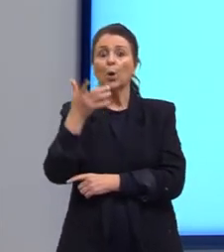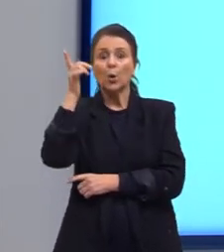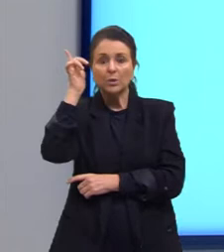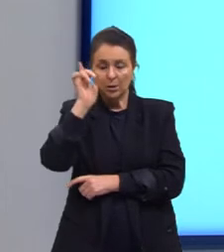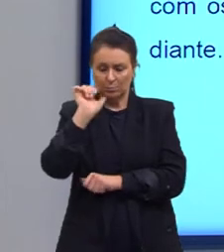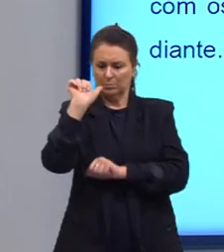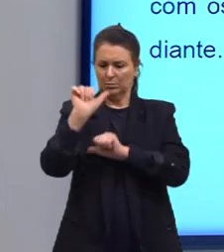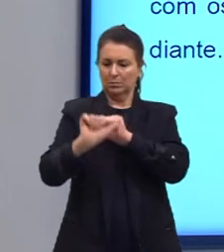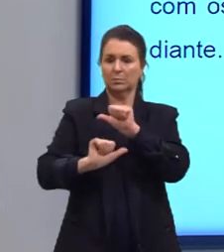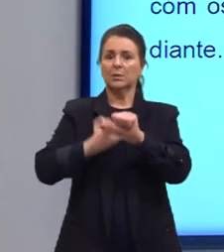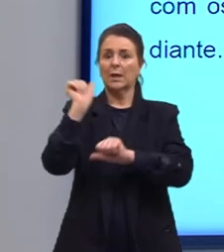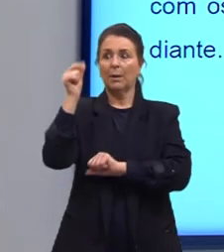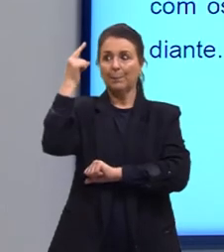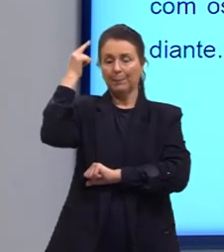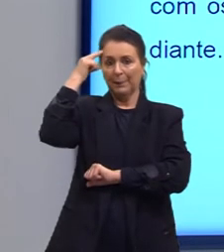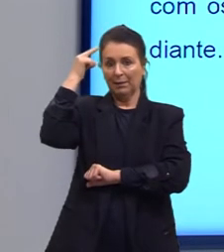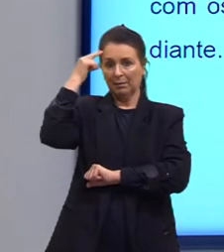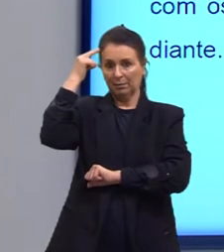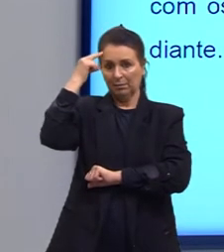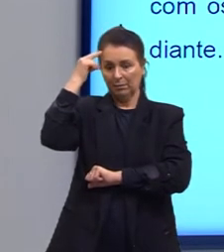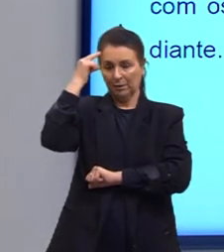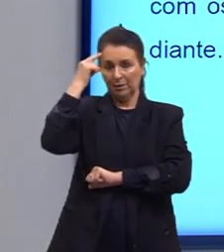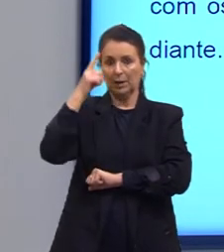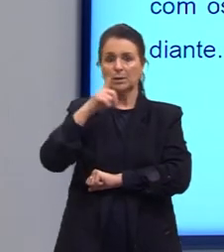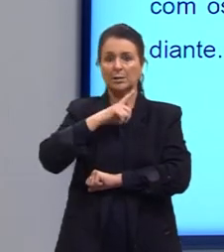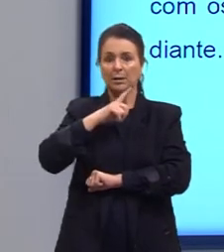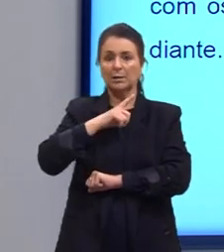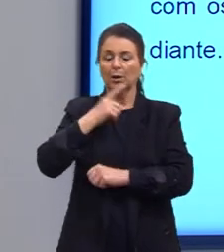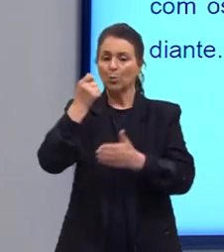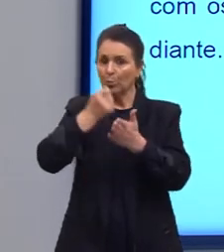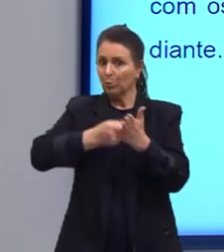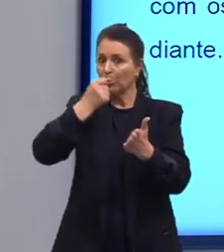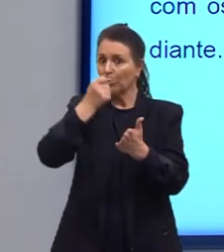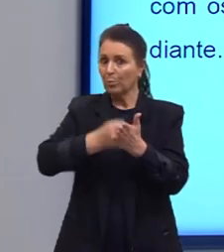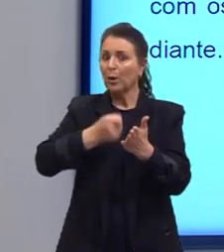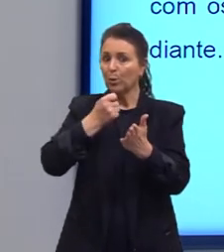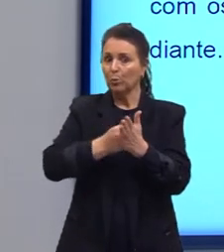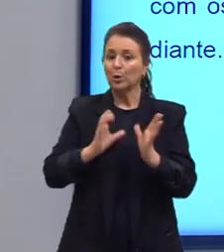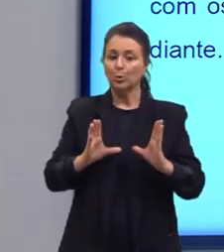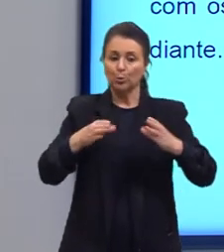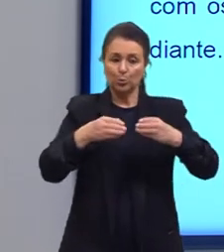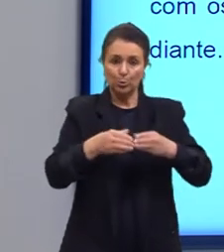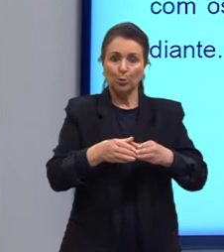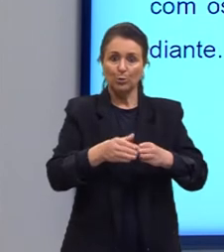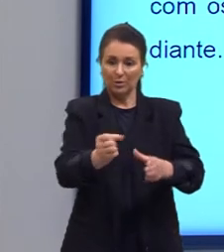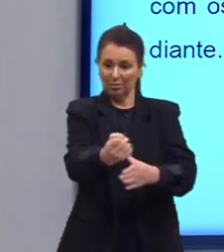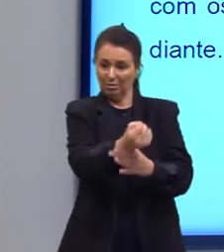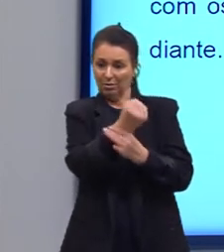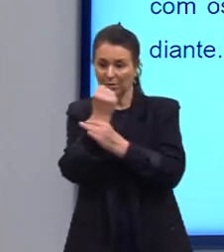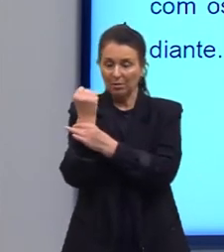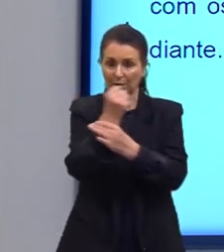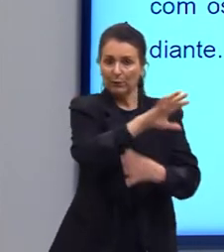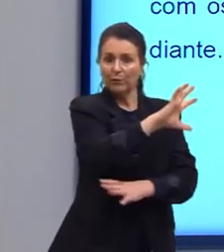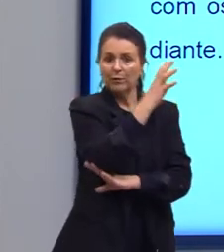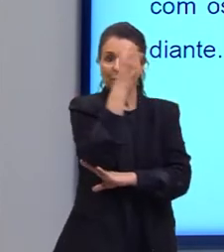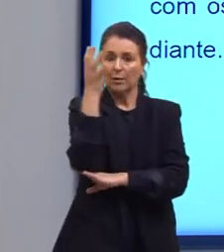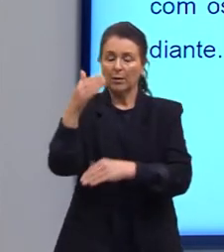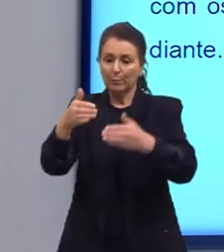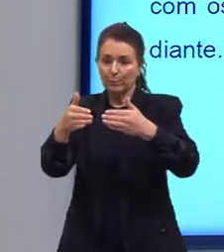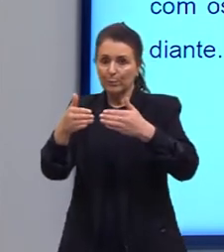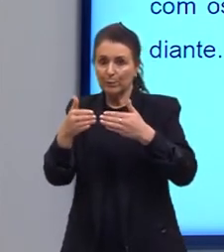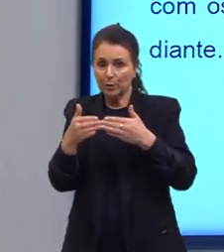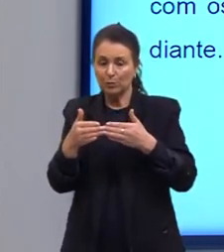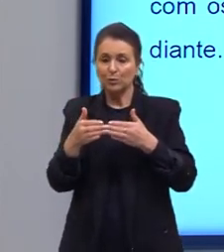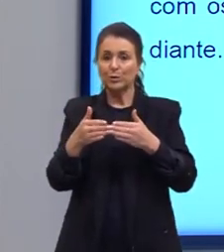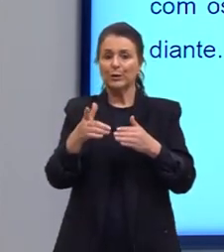né hoje se existe um controle muito grande nesse passivo ambiental para se reverter essas emissões a impedir que se emita